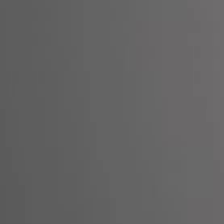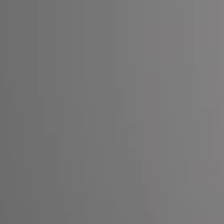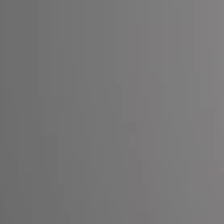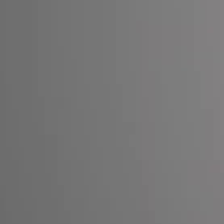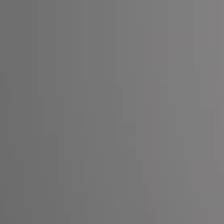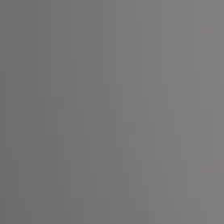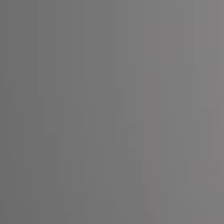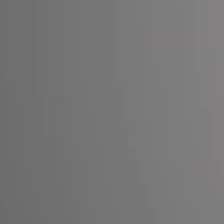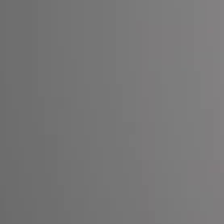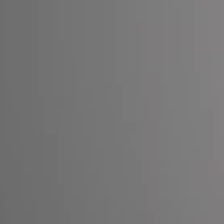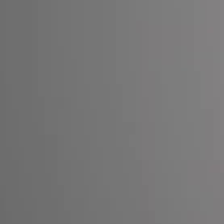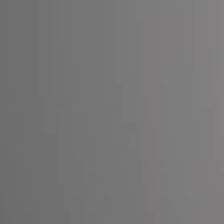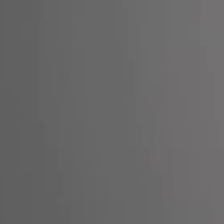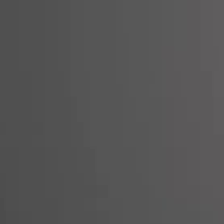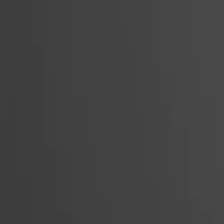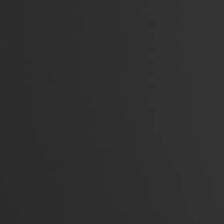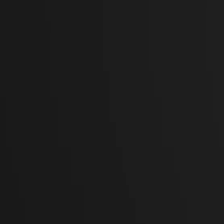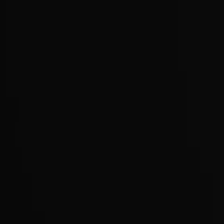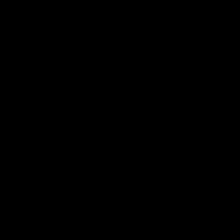Legenda Zanotto